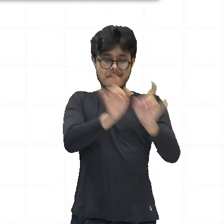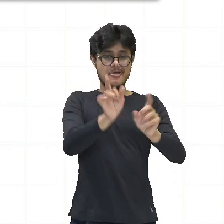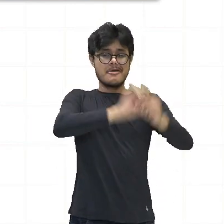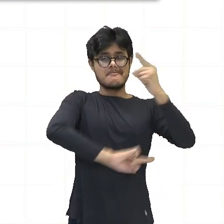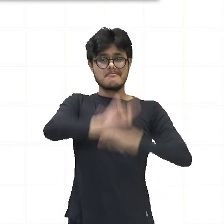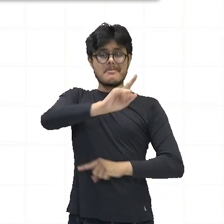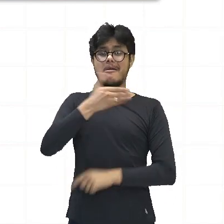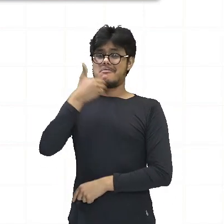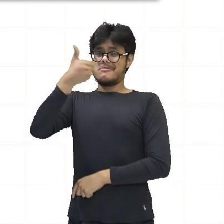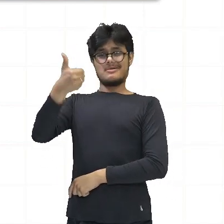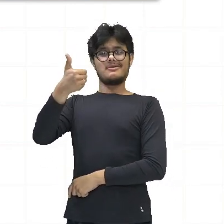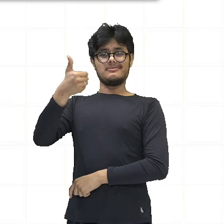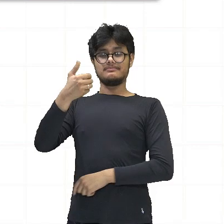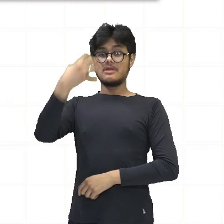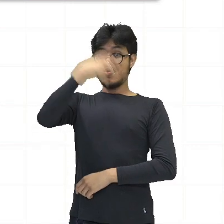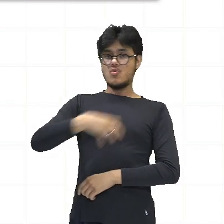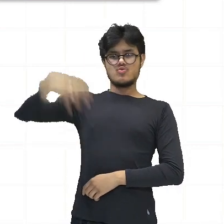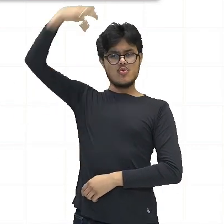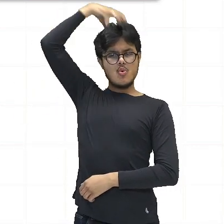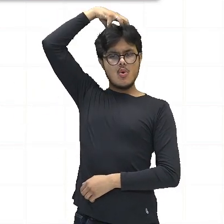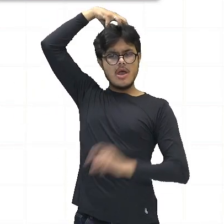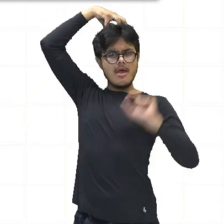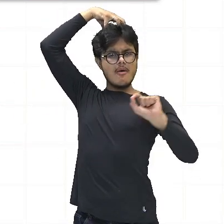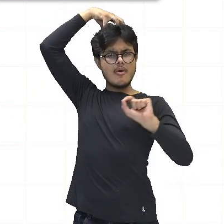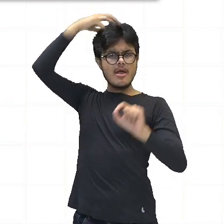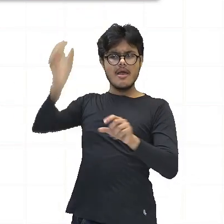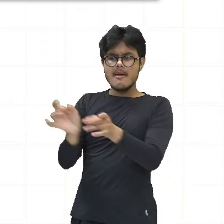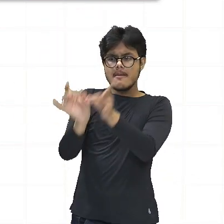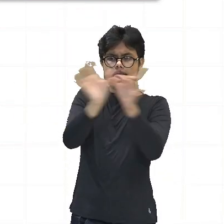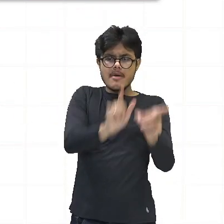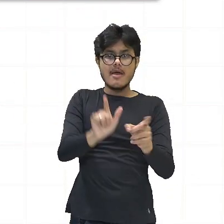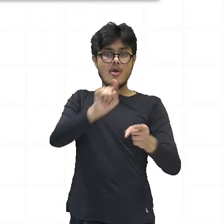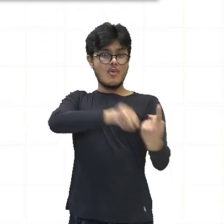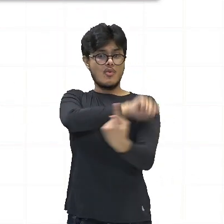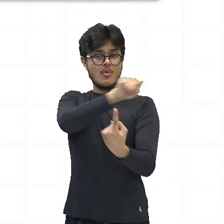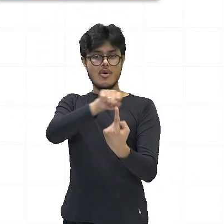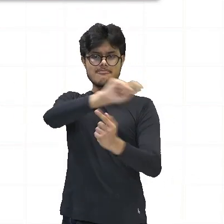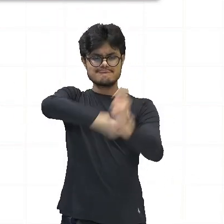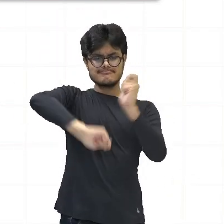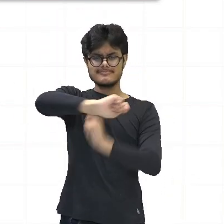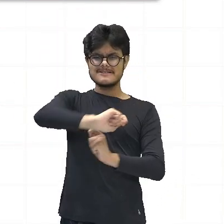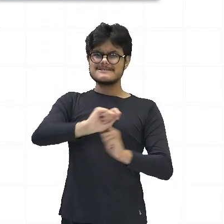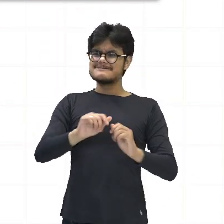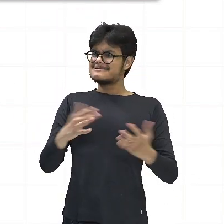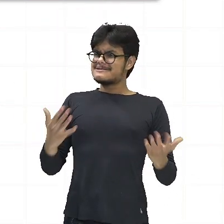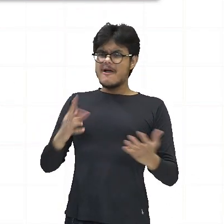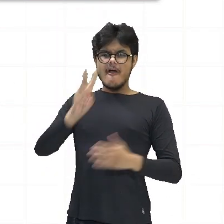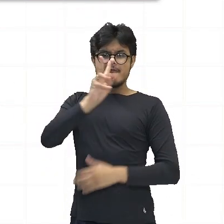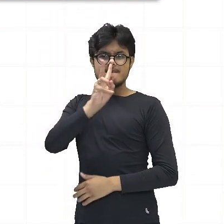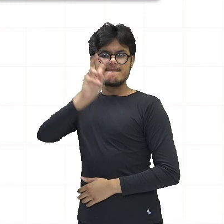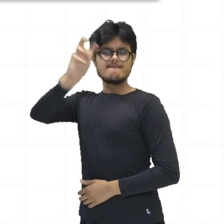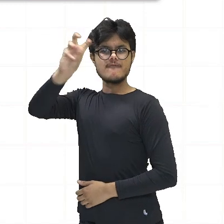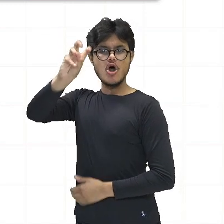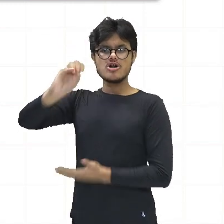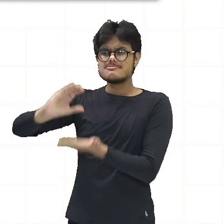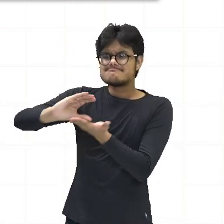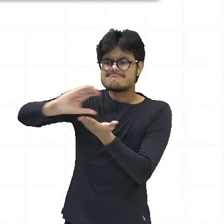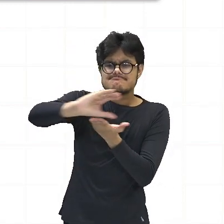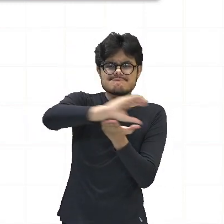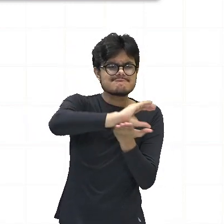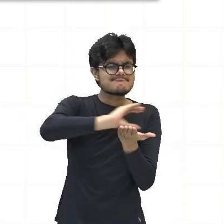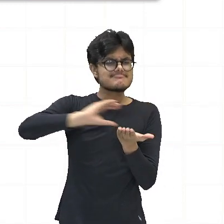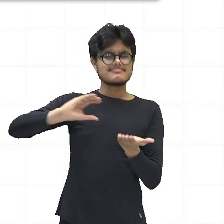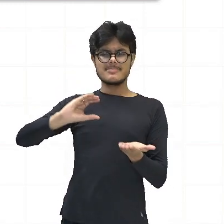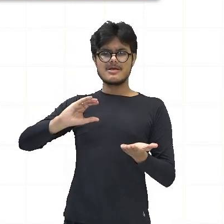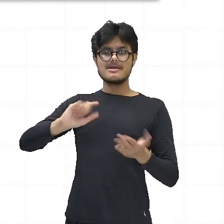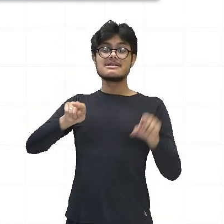mercantilistas, os monarcas absolutistas, eles fortaleciam seus poderes e determinavam os rumos